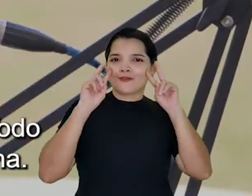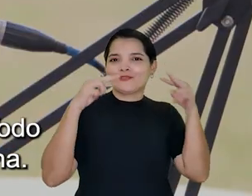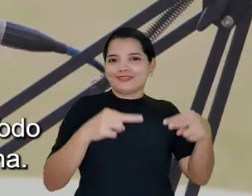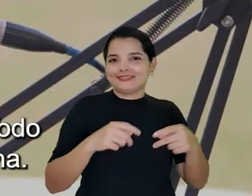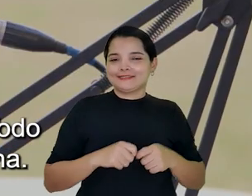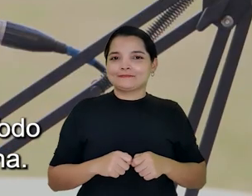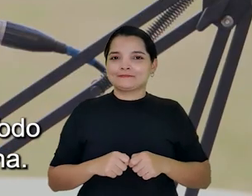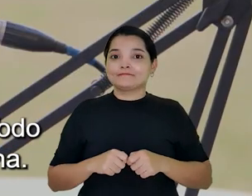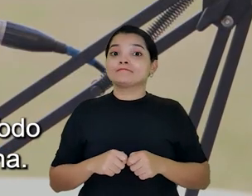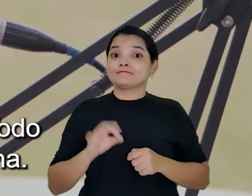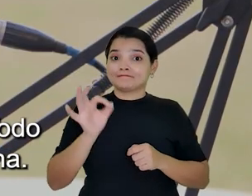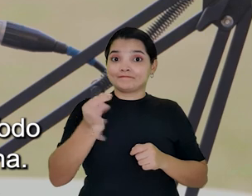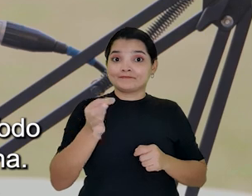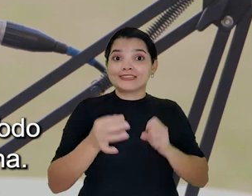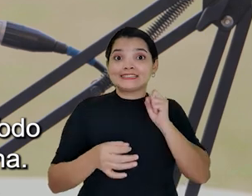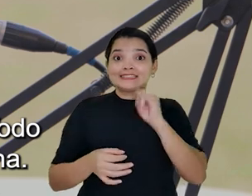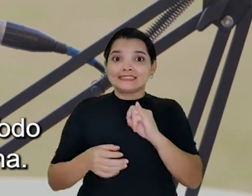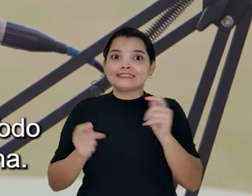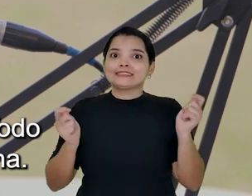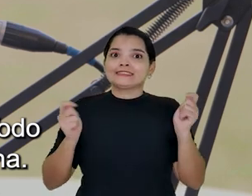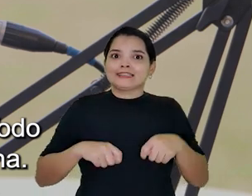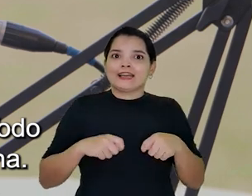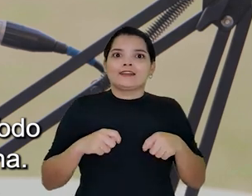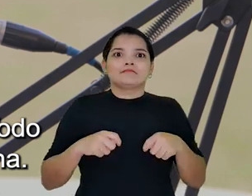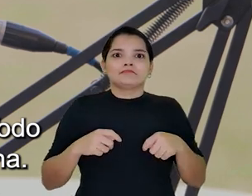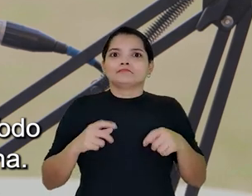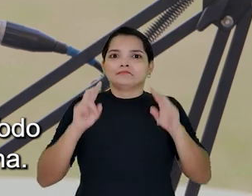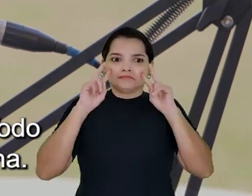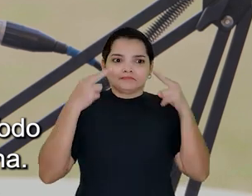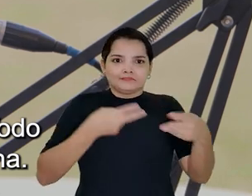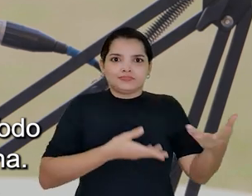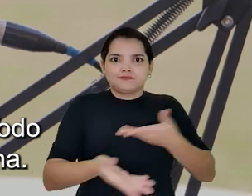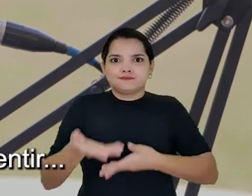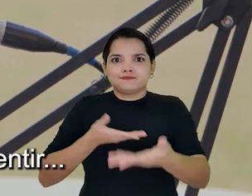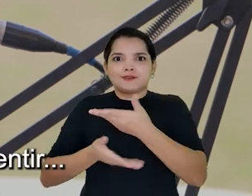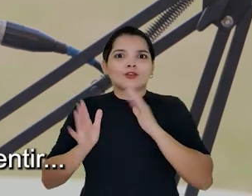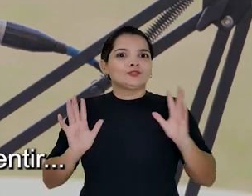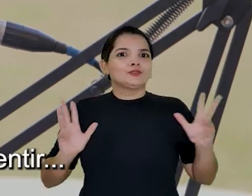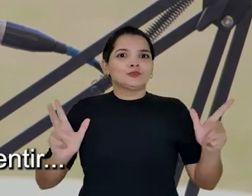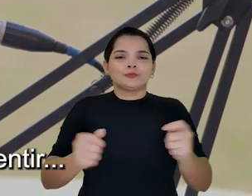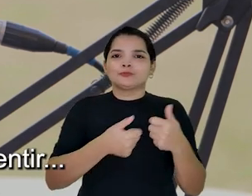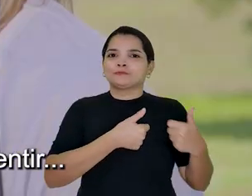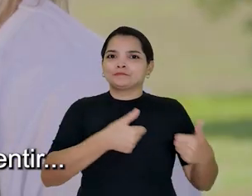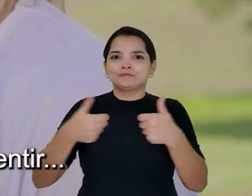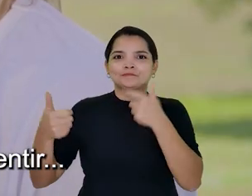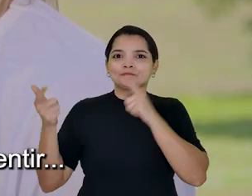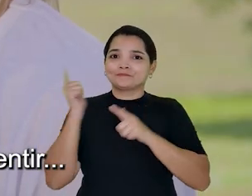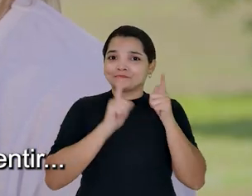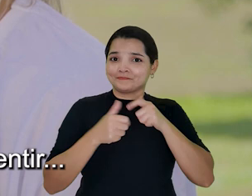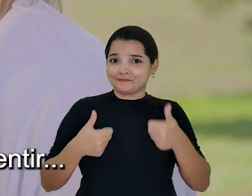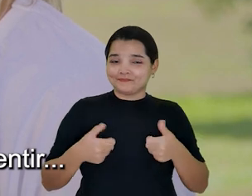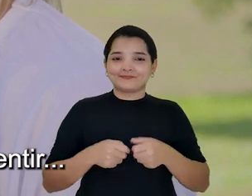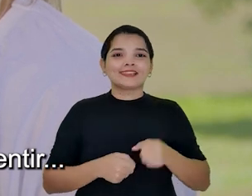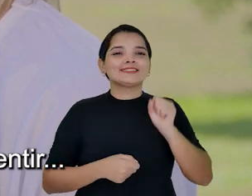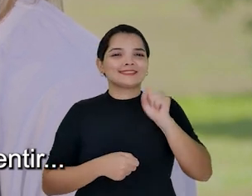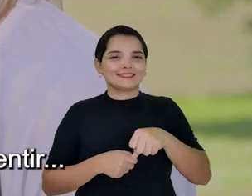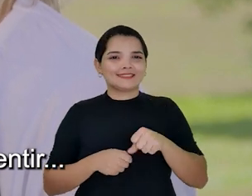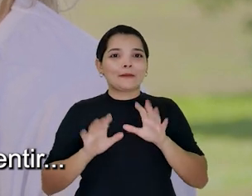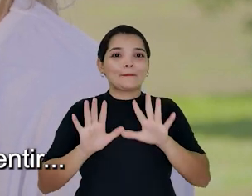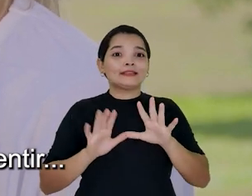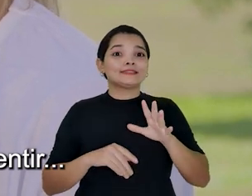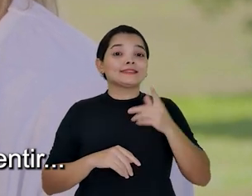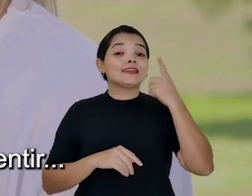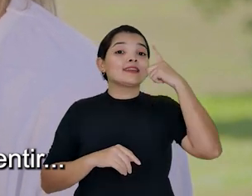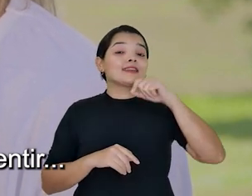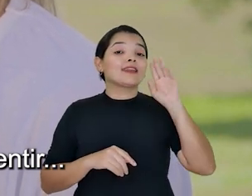potencialidade o coletivo todo ganha todo mundo sai ganhando né todo mundo ganha todo mundo ganha a primeira pessoa que ganha é quem